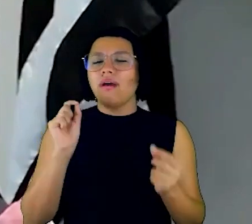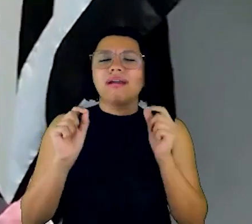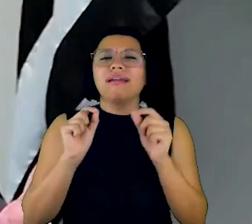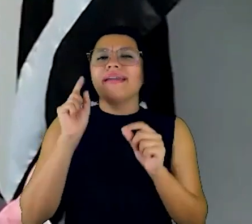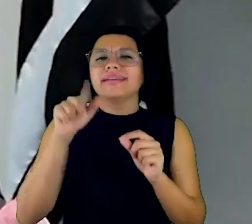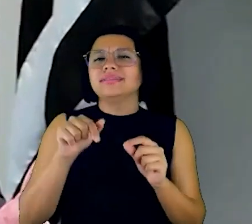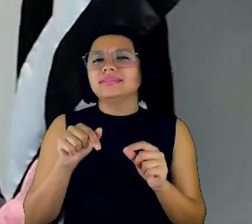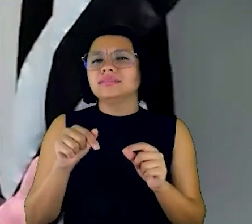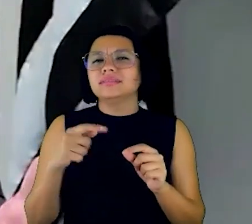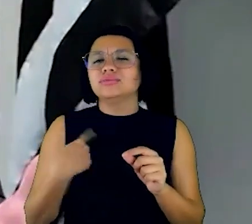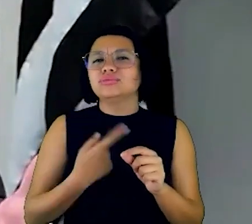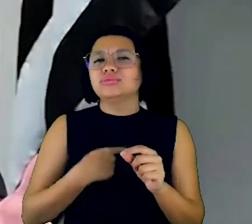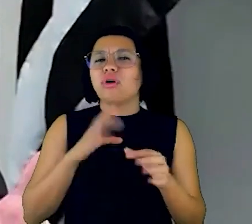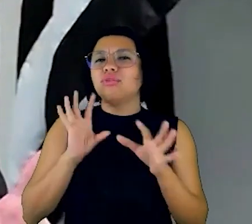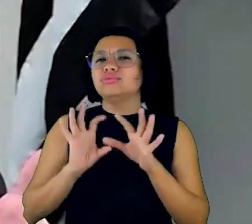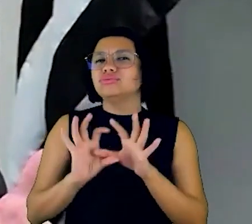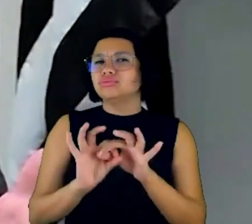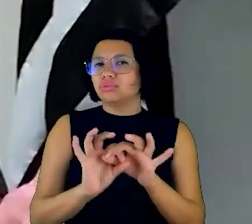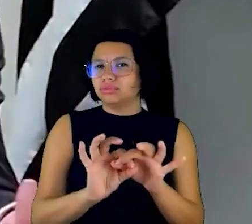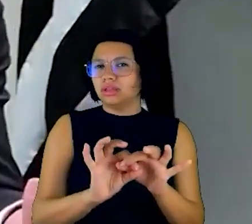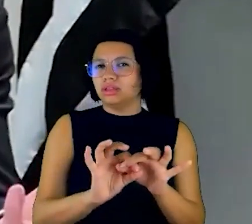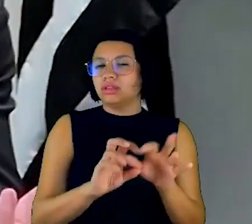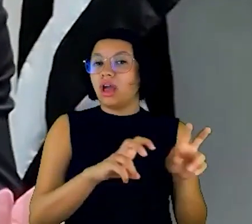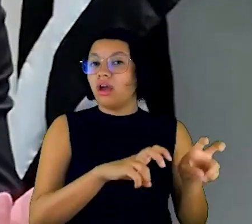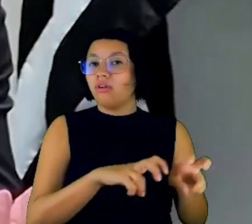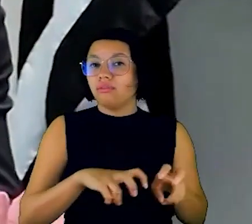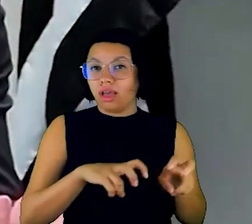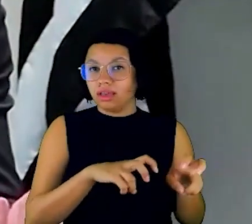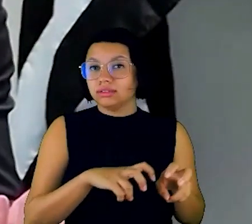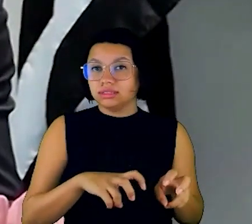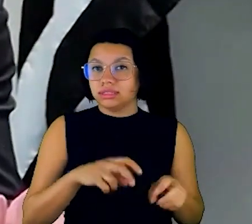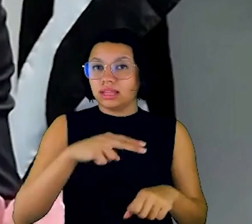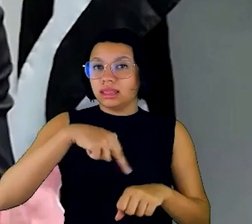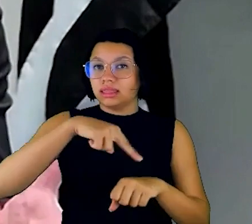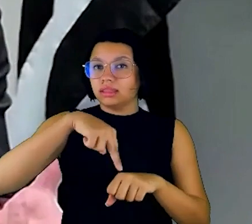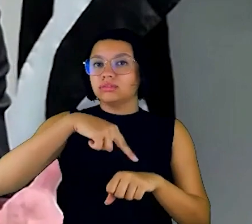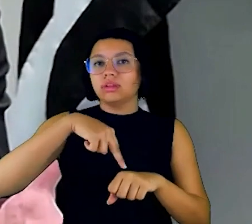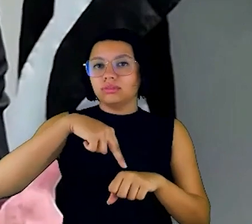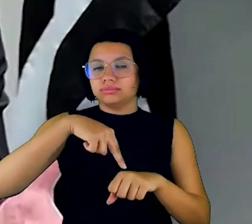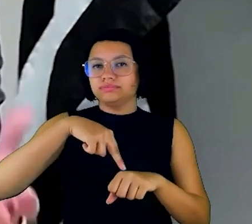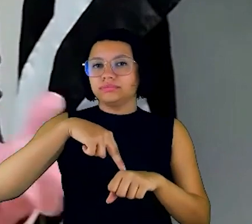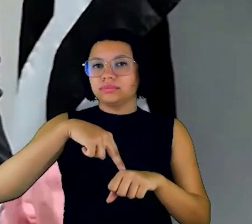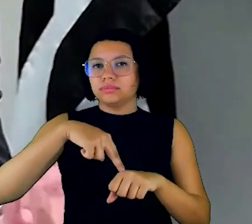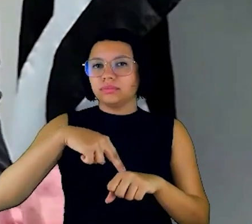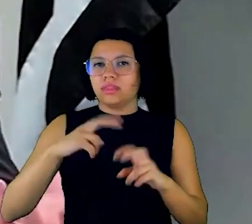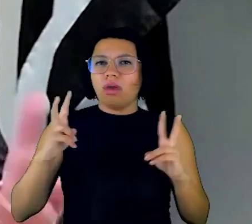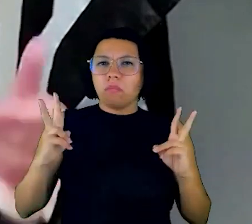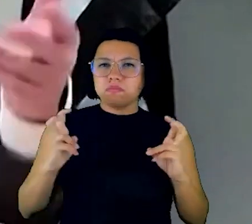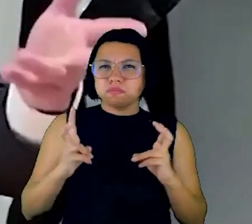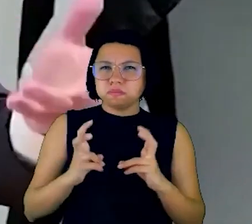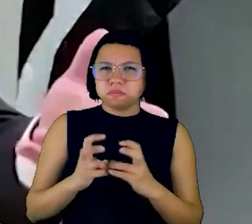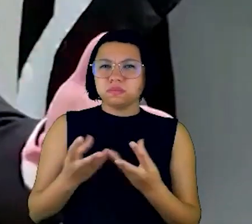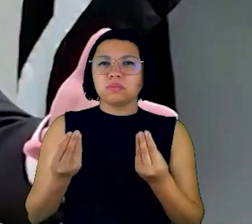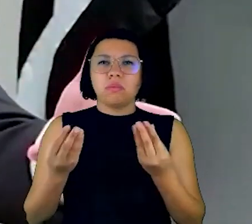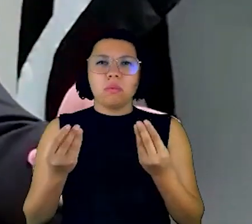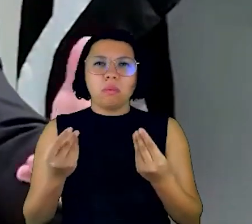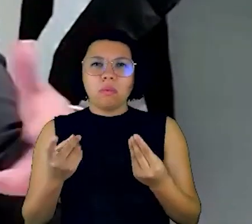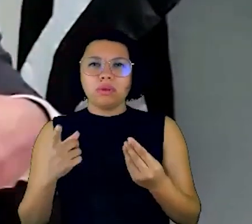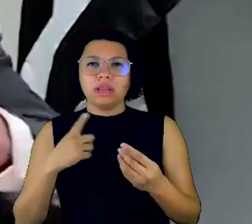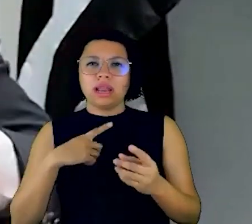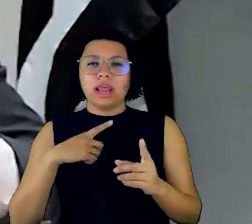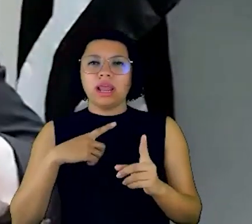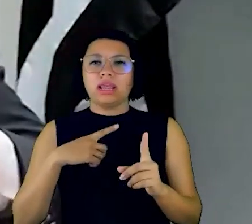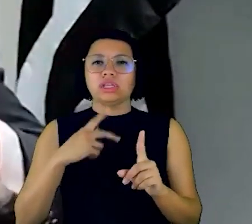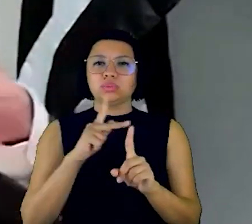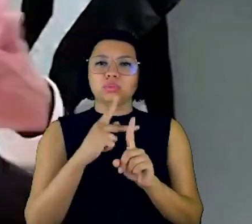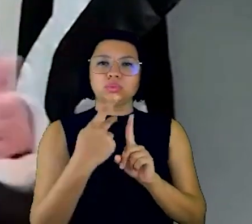aqui no nosso contexto? Fazenda, Fazenda Nacional, é litigante massiva, para quem lida com